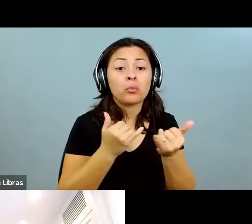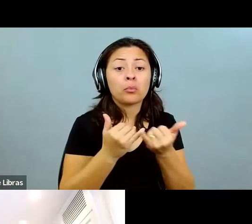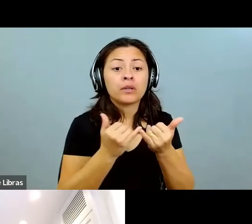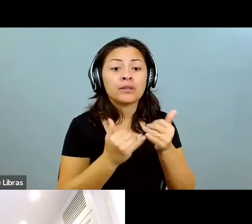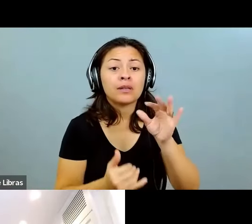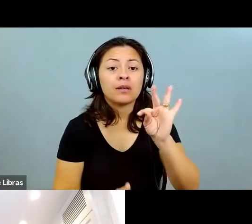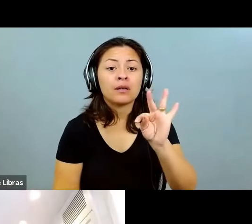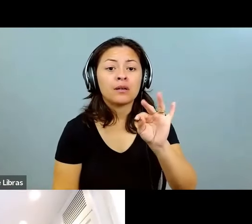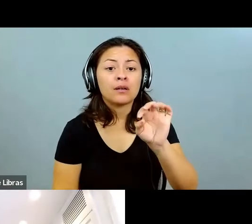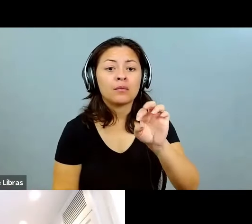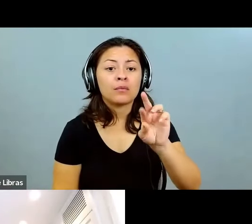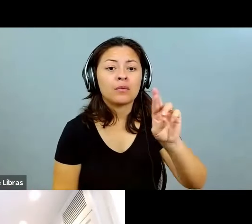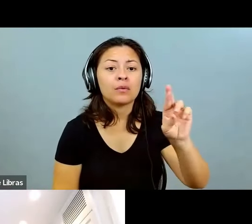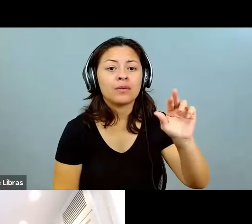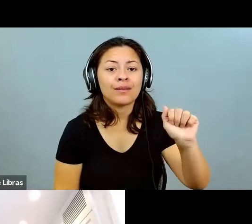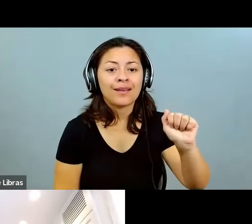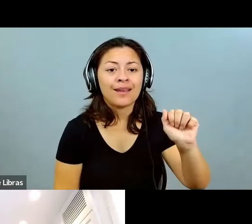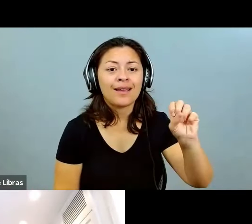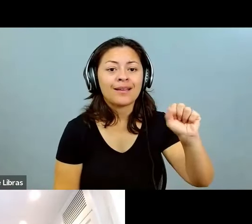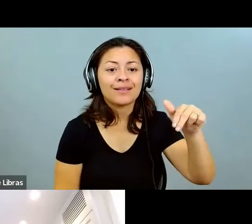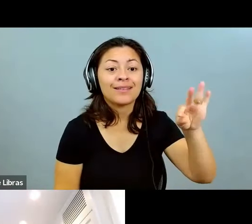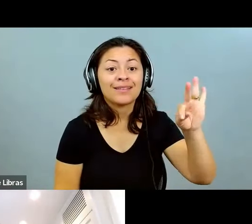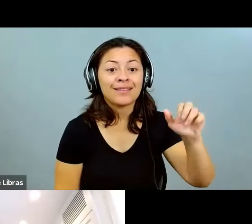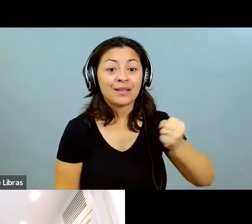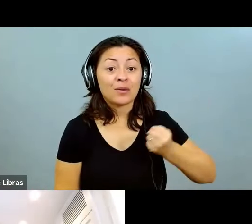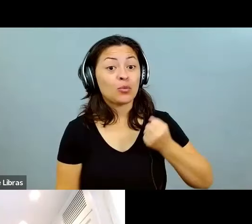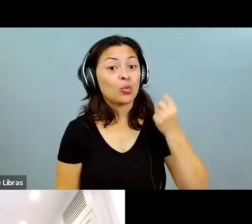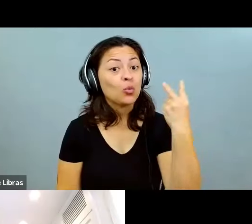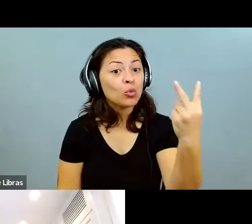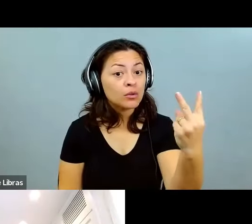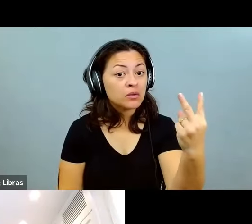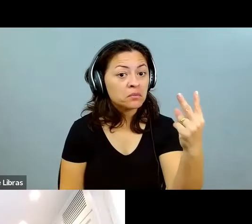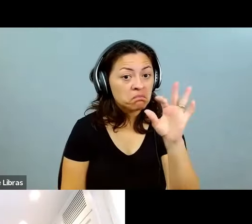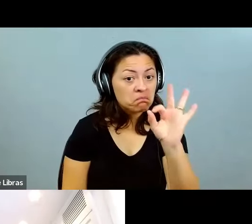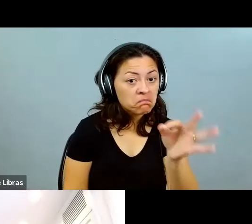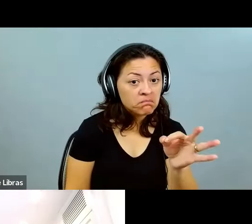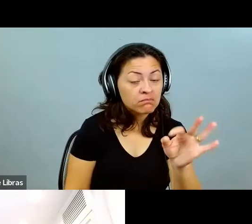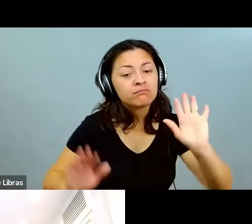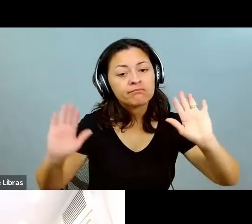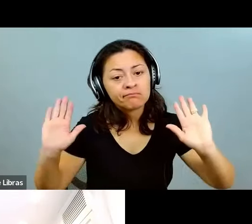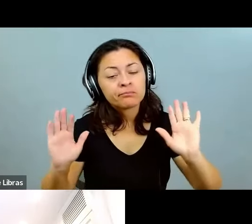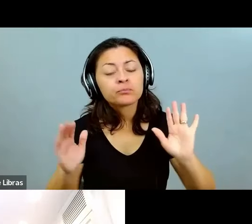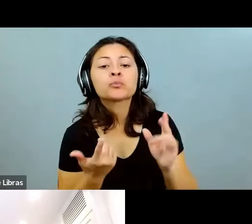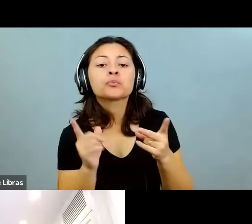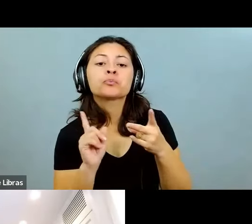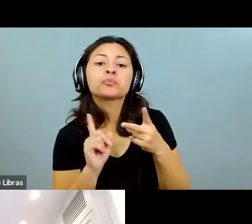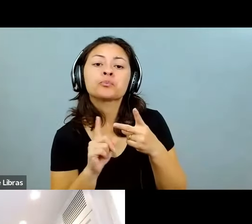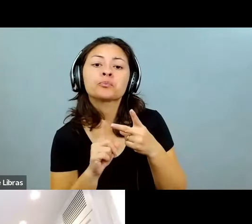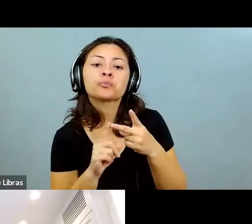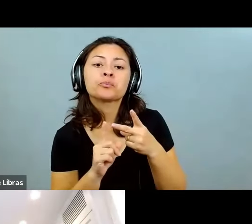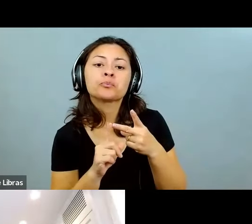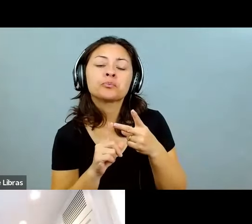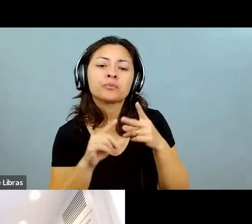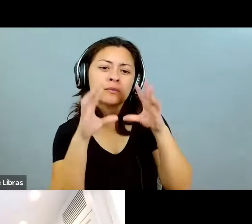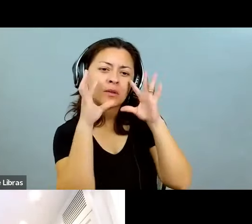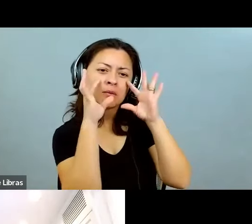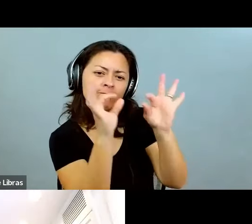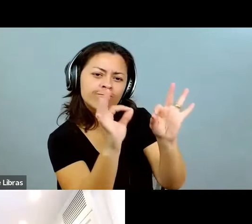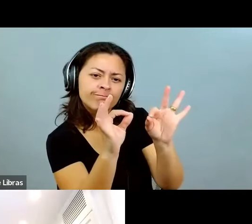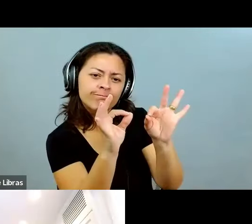do se se eu posso colocar assim aqui segundo ponto um outro ponto que me chamou atenção ali na eh no